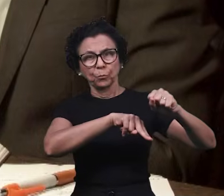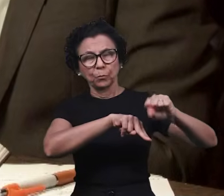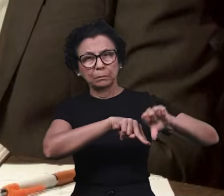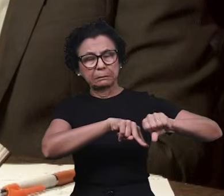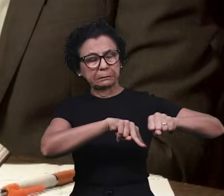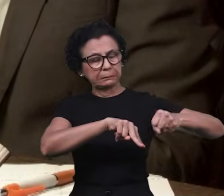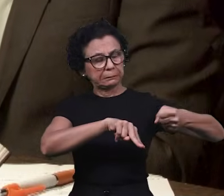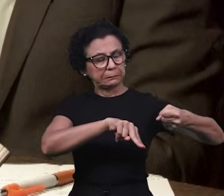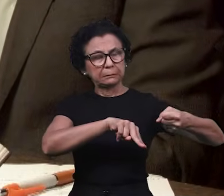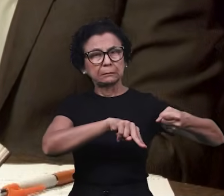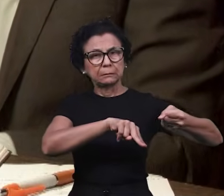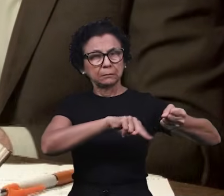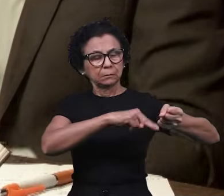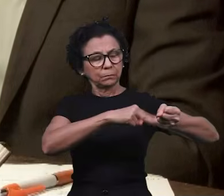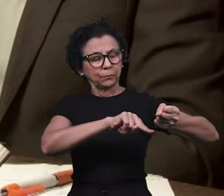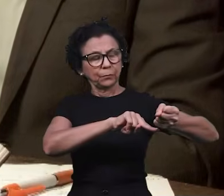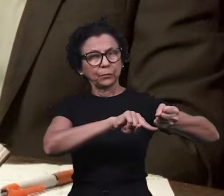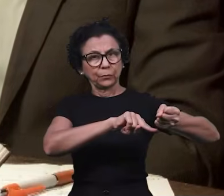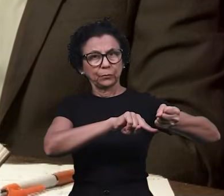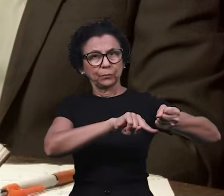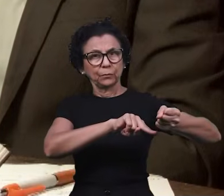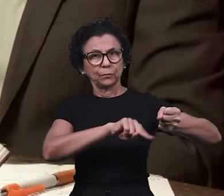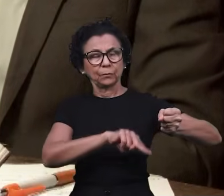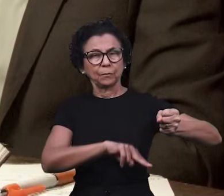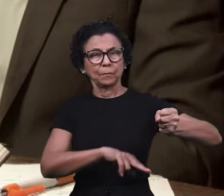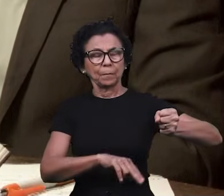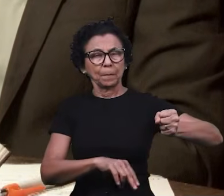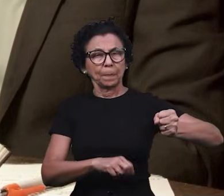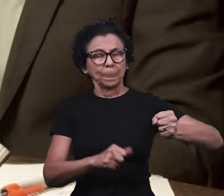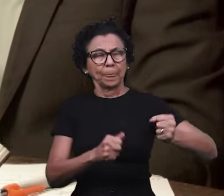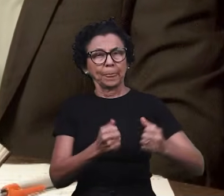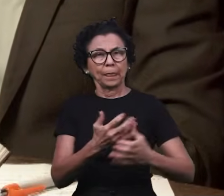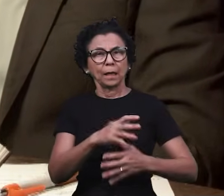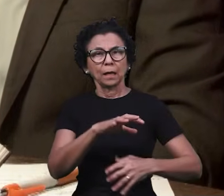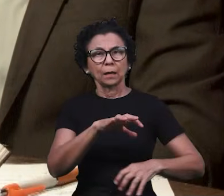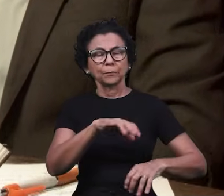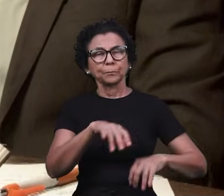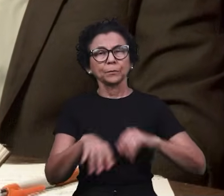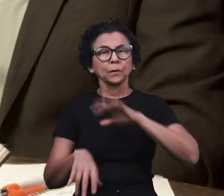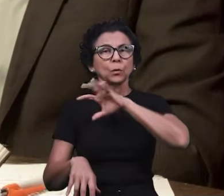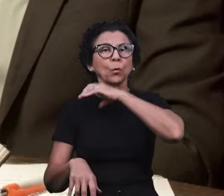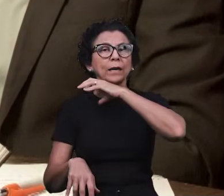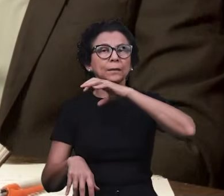posto. Primeiramente, ele colocava a mão, né, na cabeça do